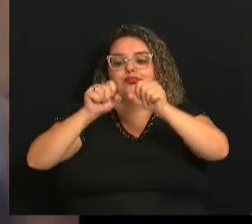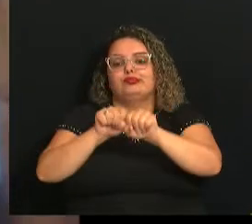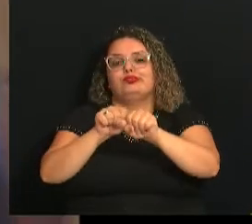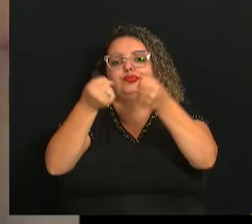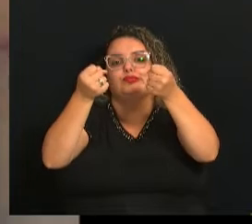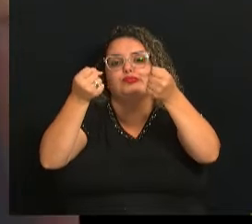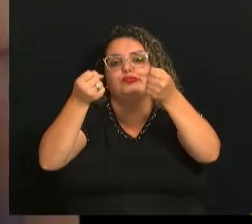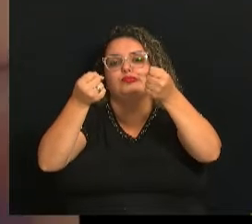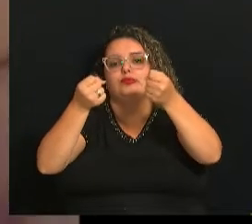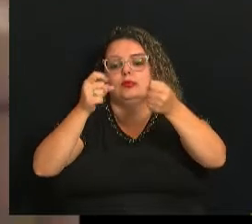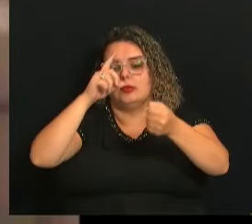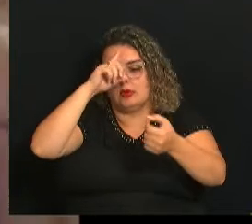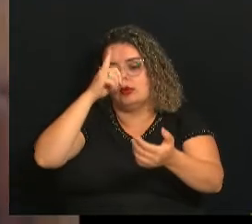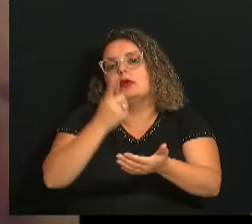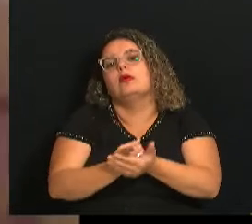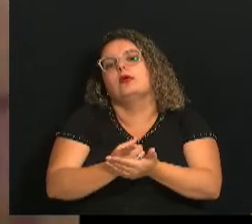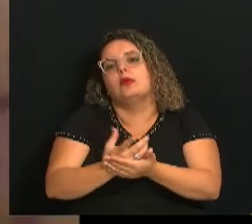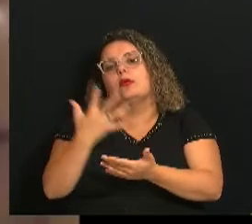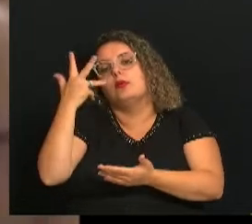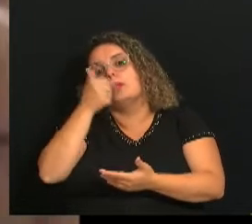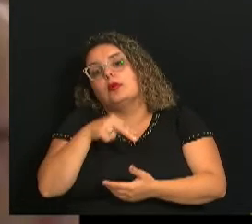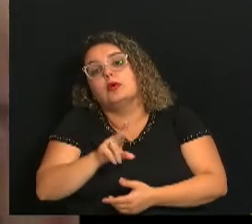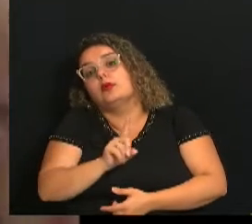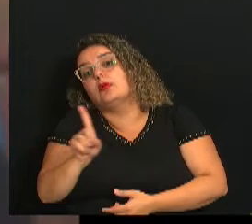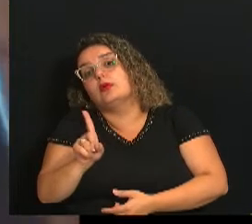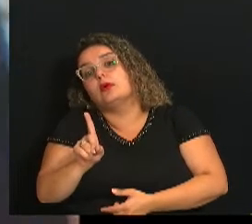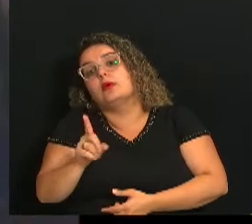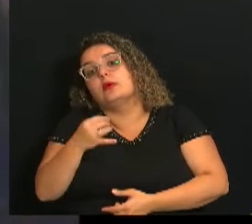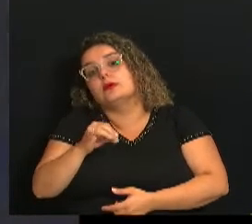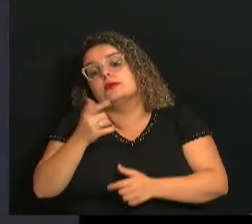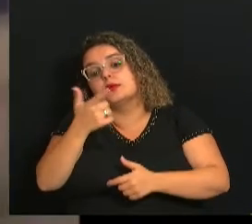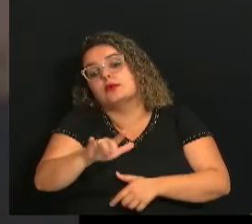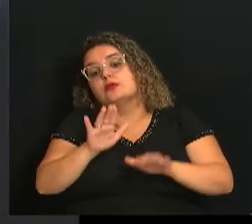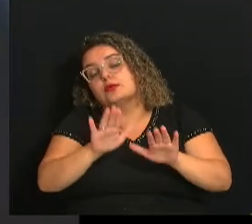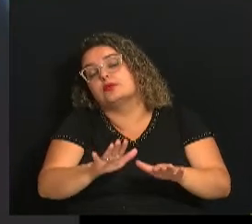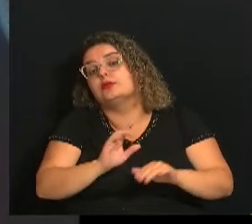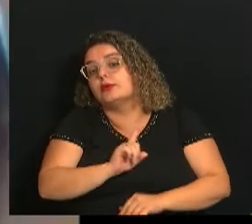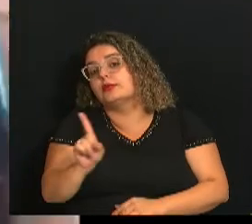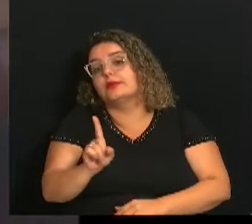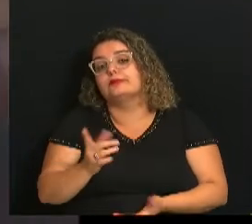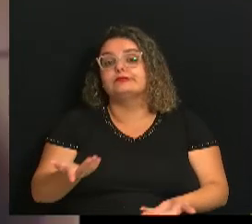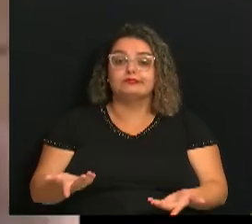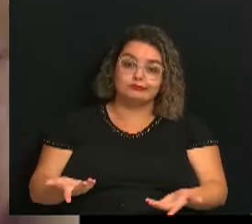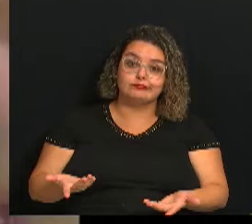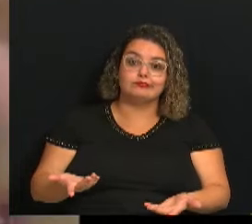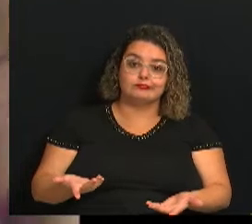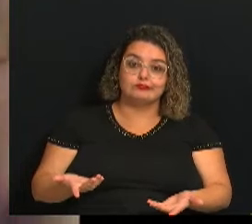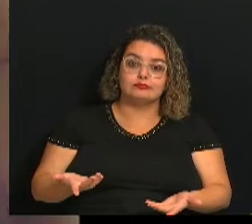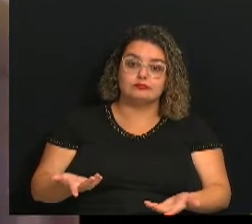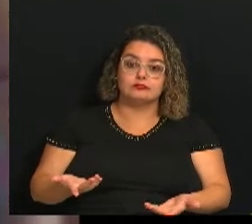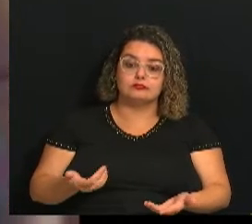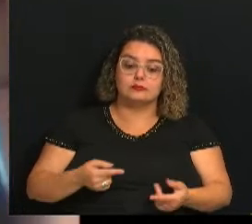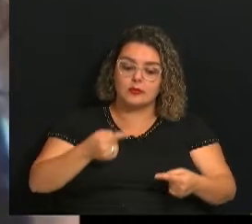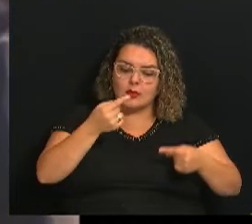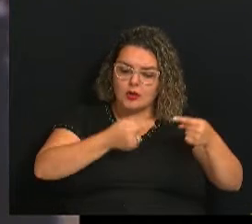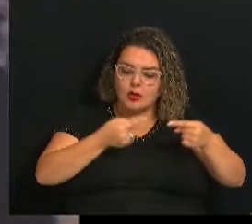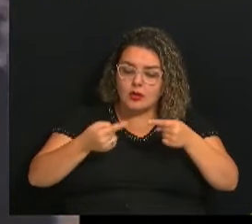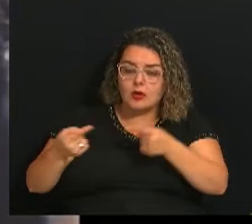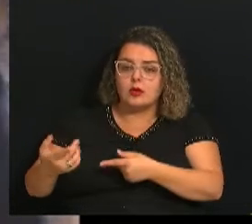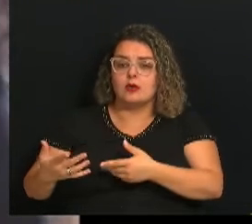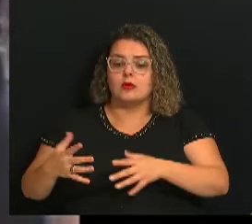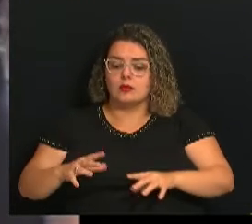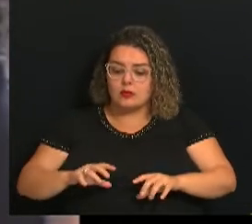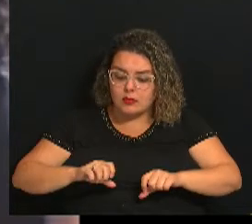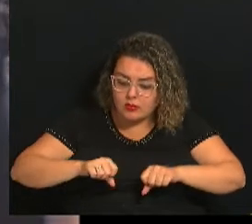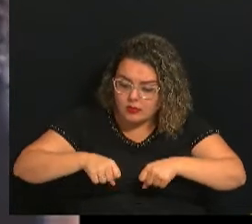ela decide se é belo ou não, se fica ou não. Né? Então, e nesse embate entre a força de trabalho e a